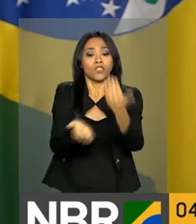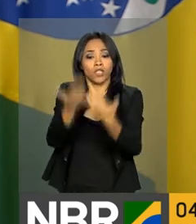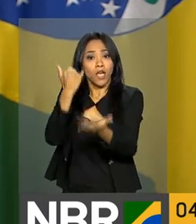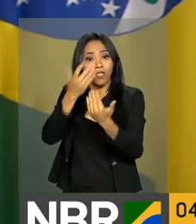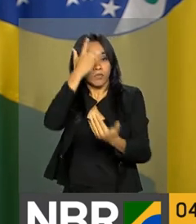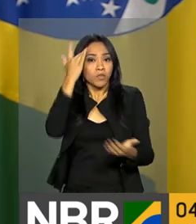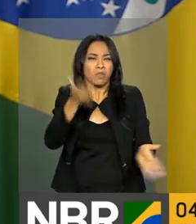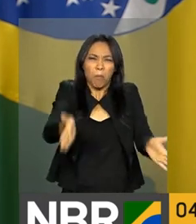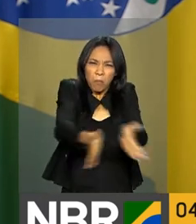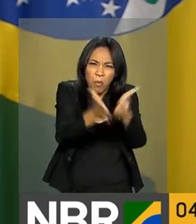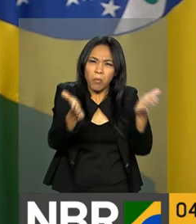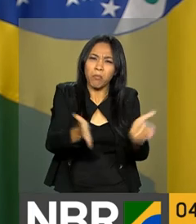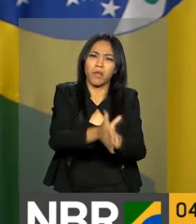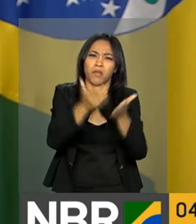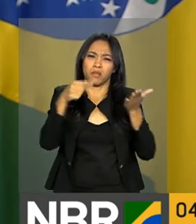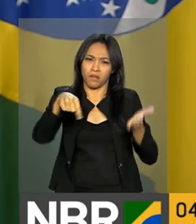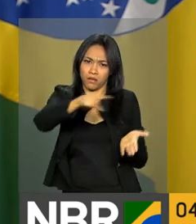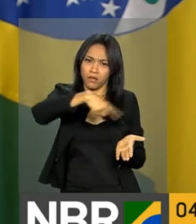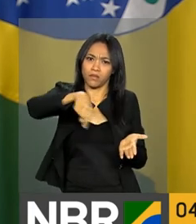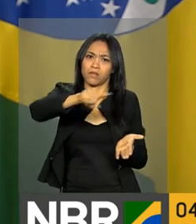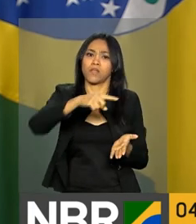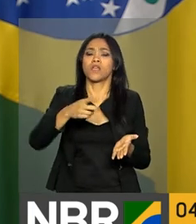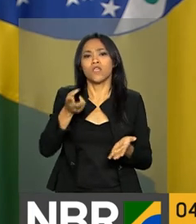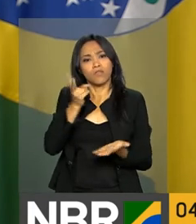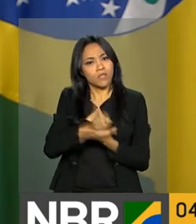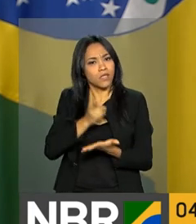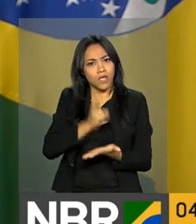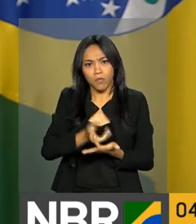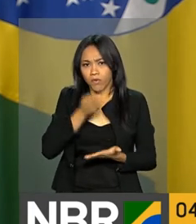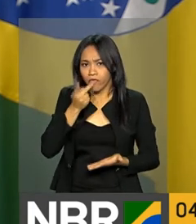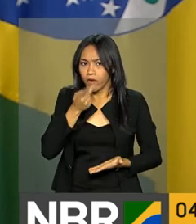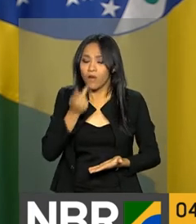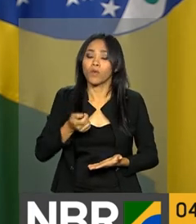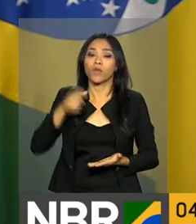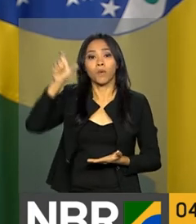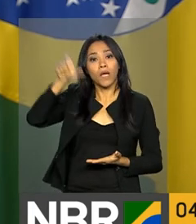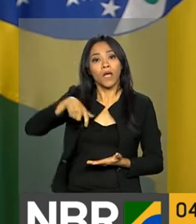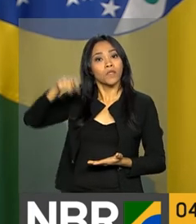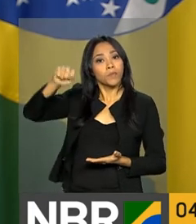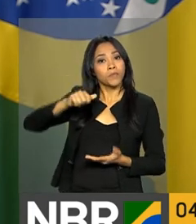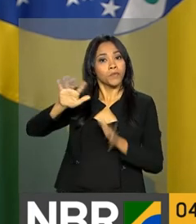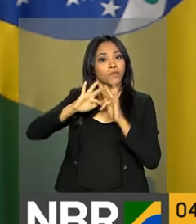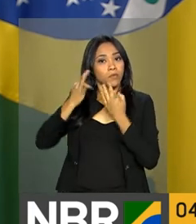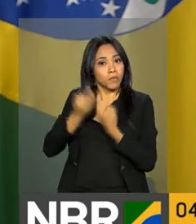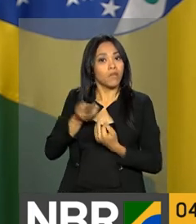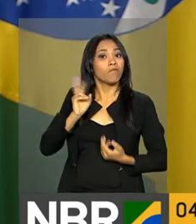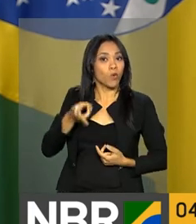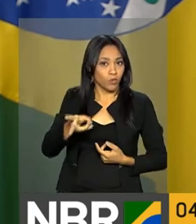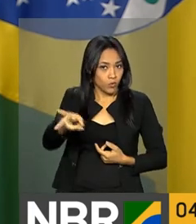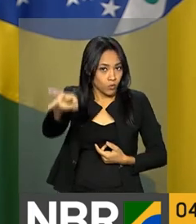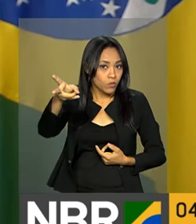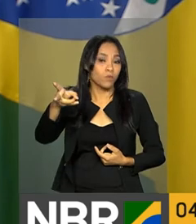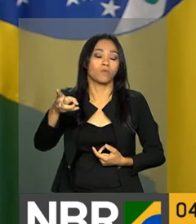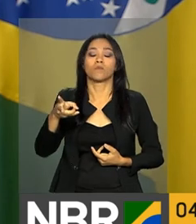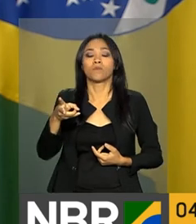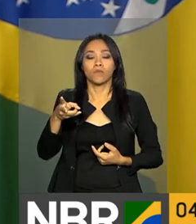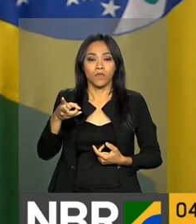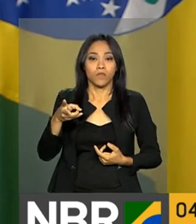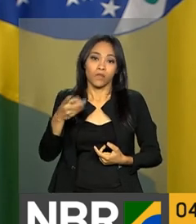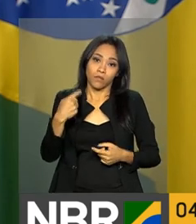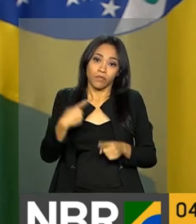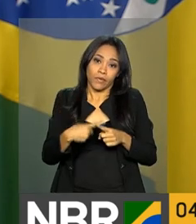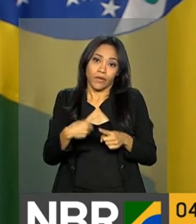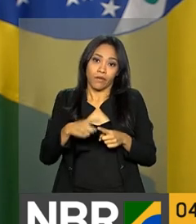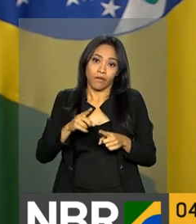tanto que nós temos dito com freqüência que o bolsa família continuará sempre evidentemente intacto em face de uma realidade